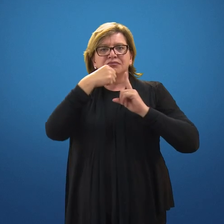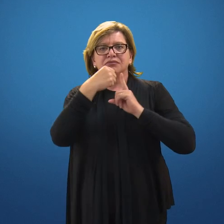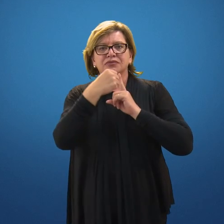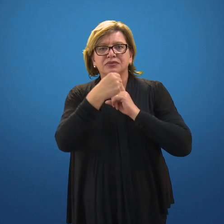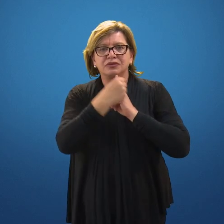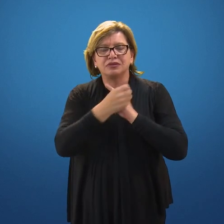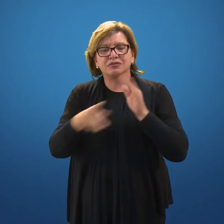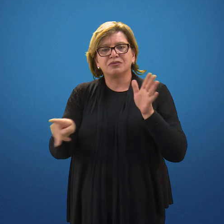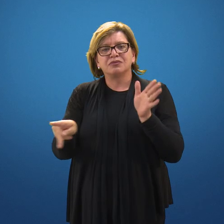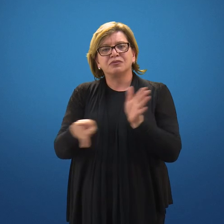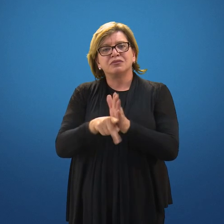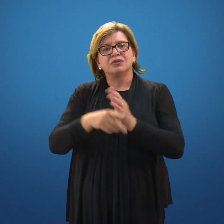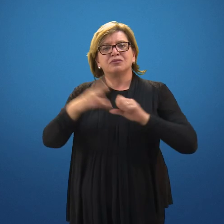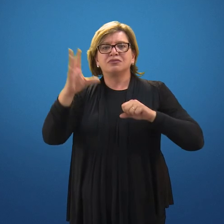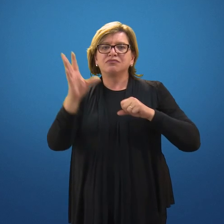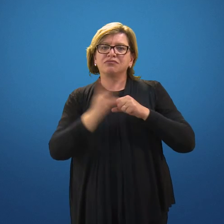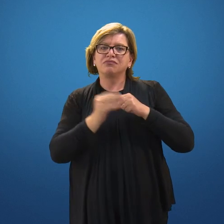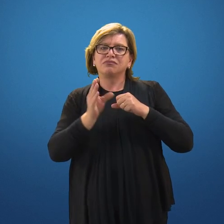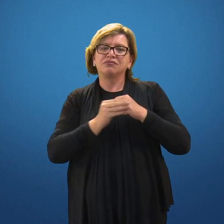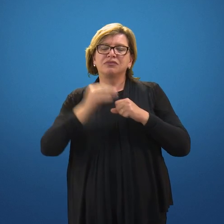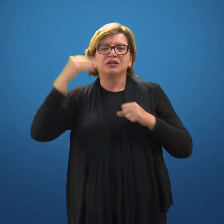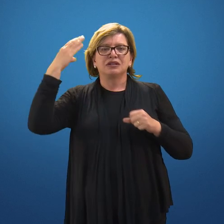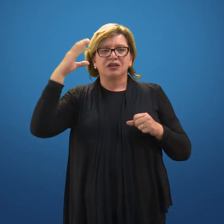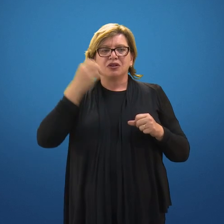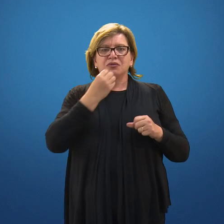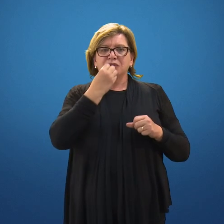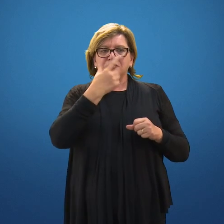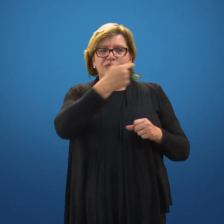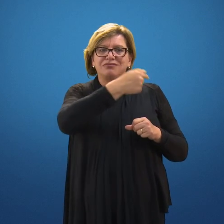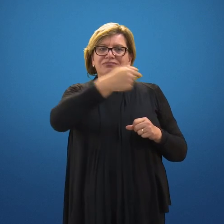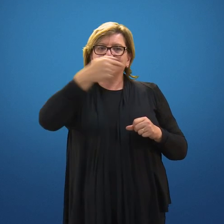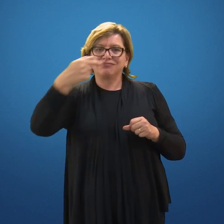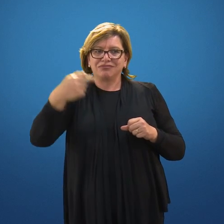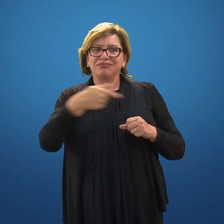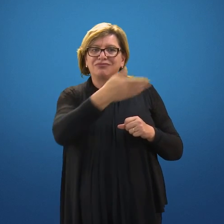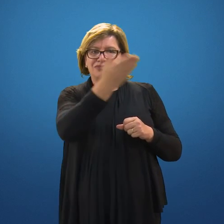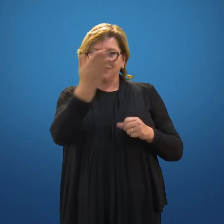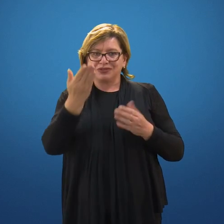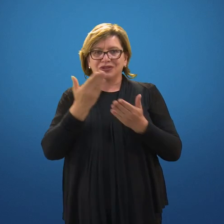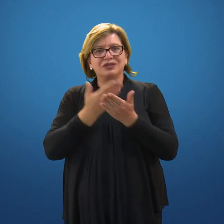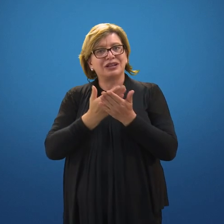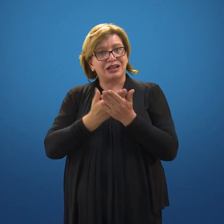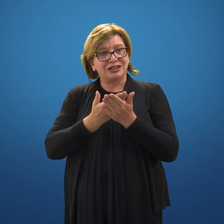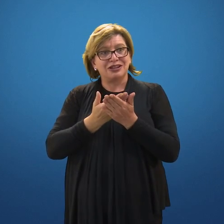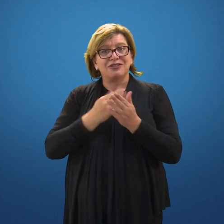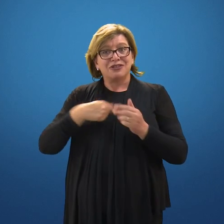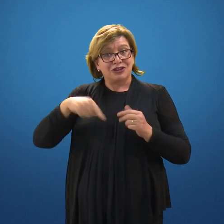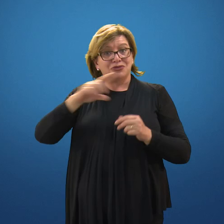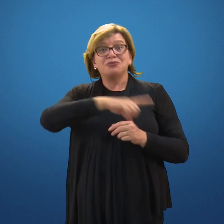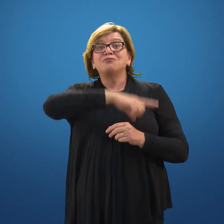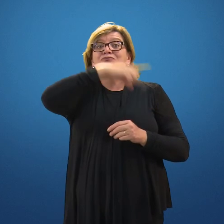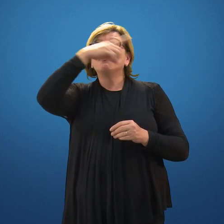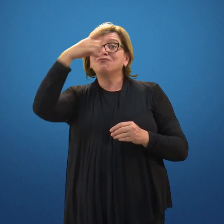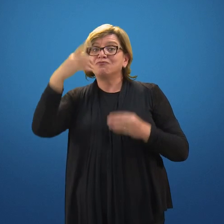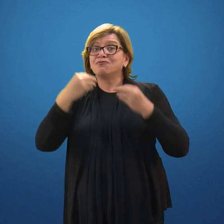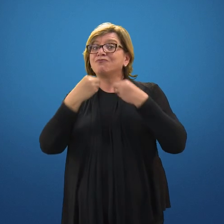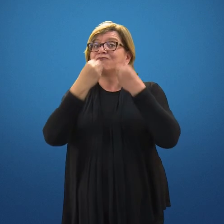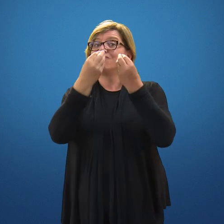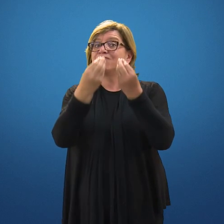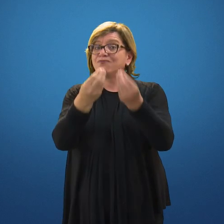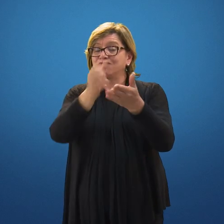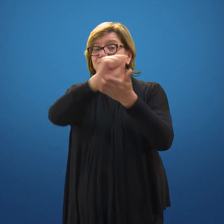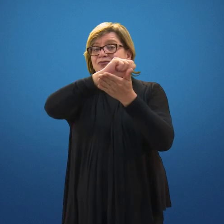um campo do conhecimento científico. Tenham uma boa semana de estudos, prestem atenção aos prazos de entrega das